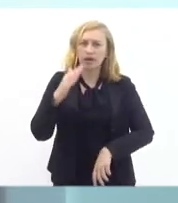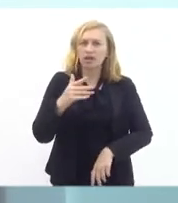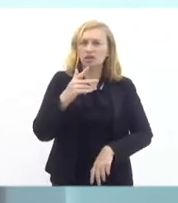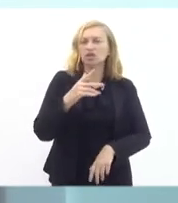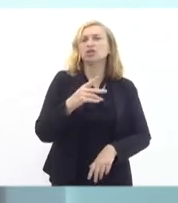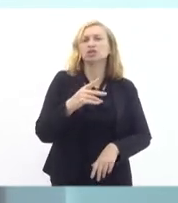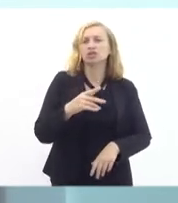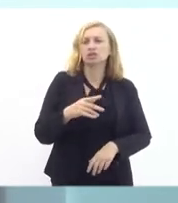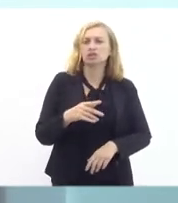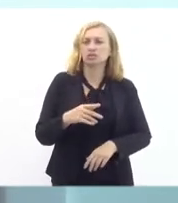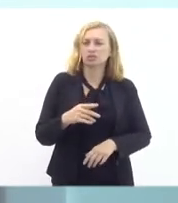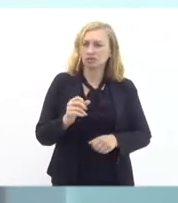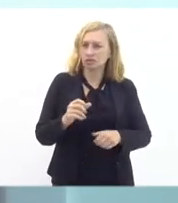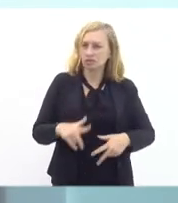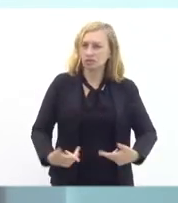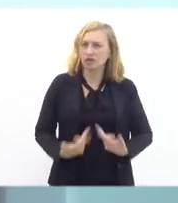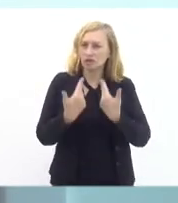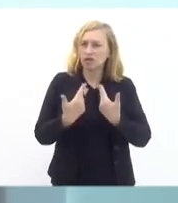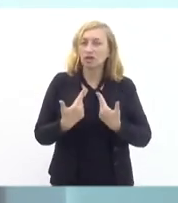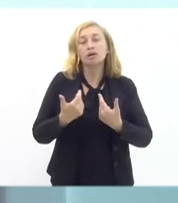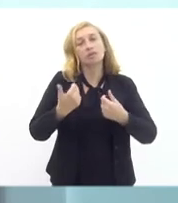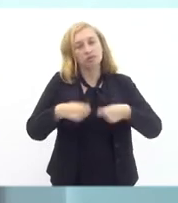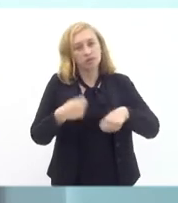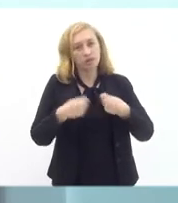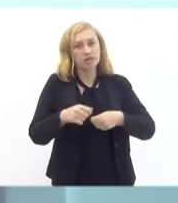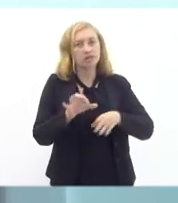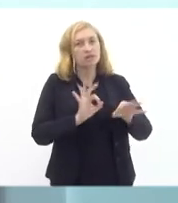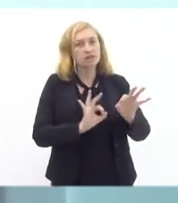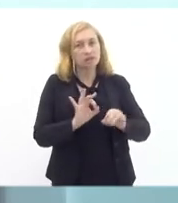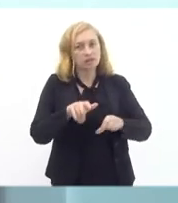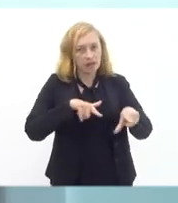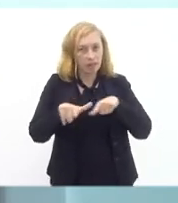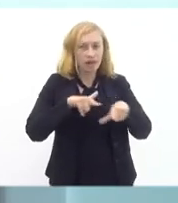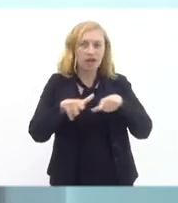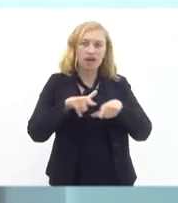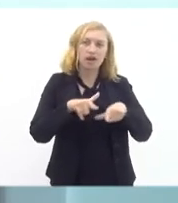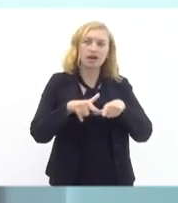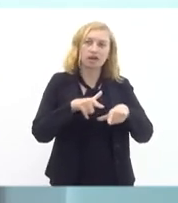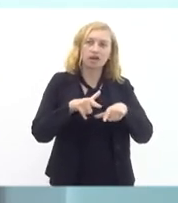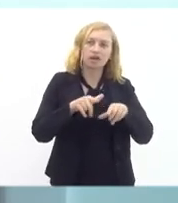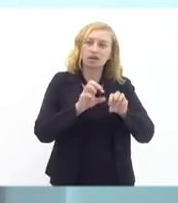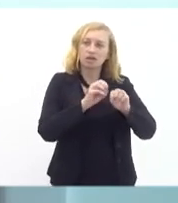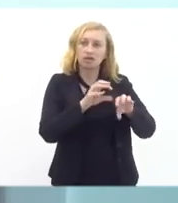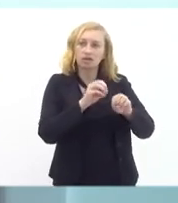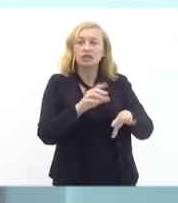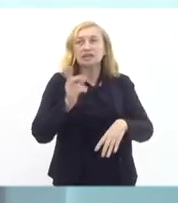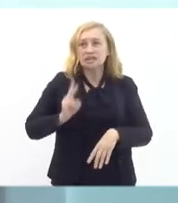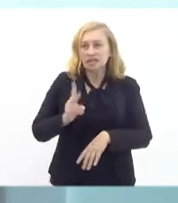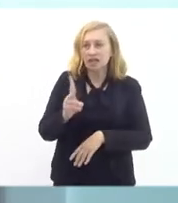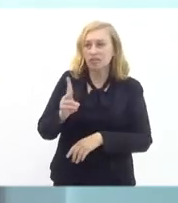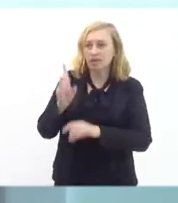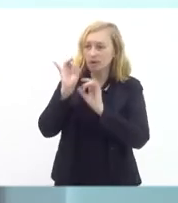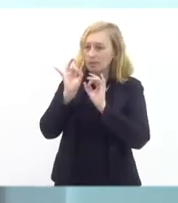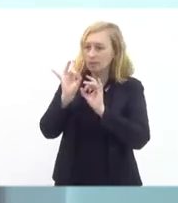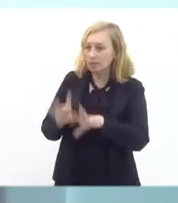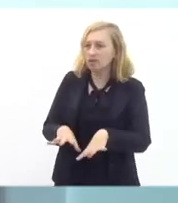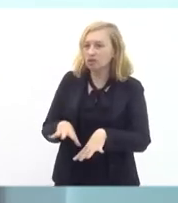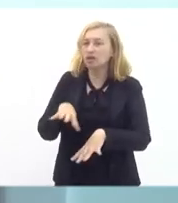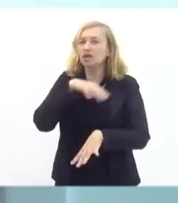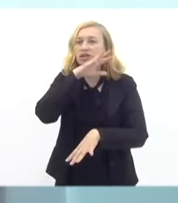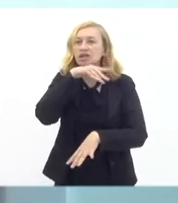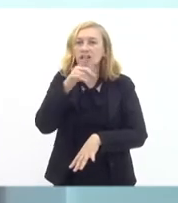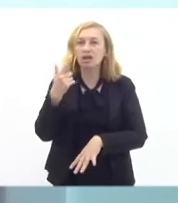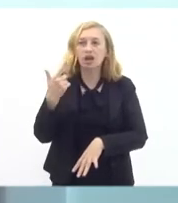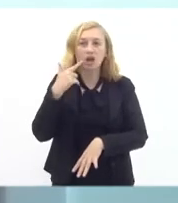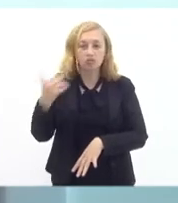tiver objetivo, não trabalhar a educação, o efeito não vai surtir, porque toda hora tem animal abandonado. Agora mesmo, vindo para cá, eu